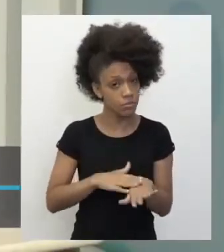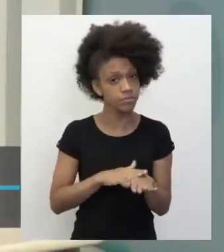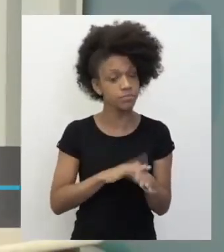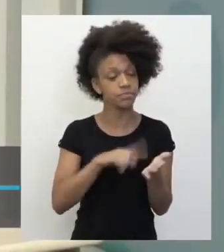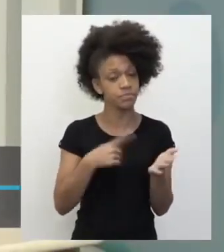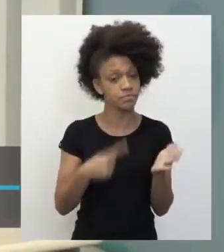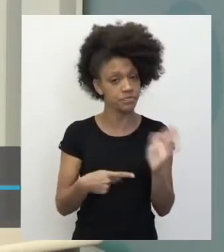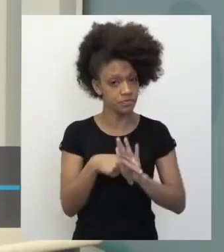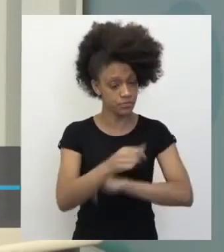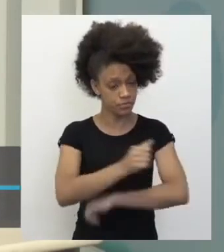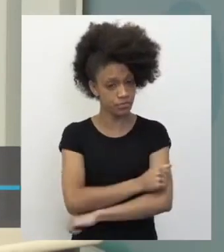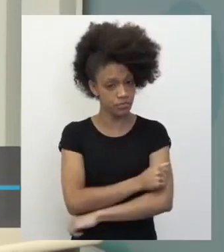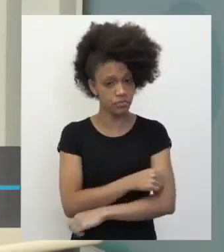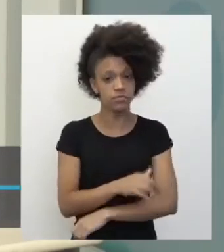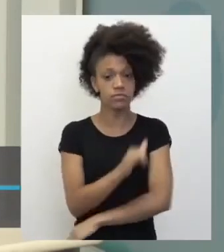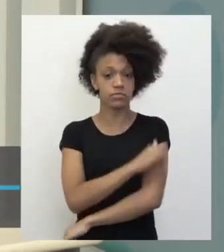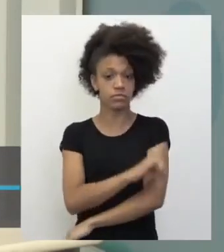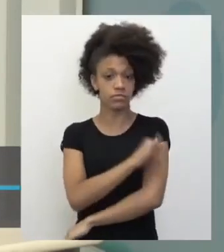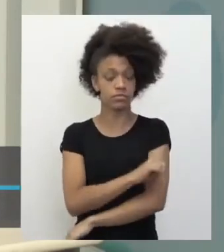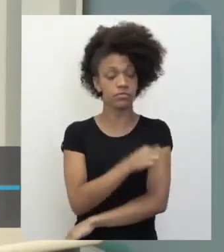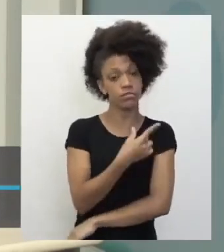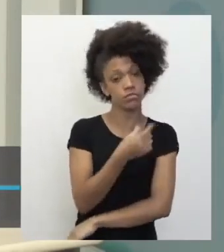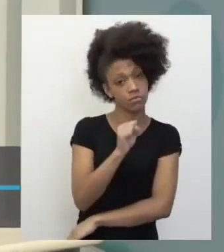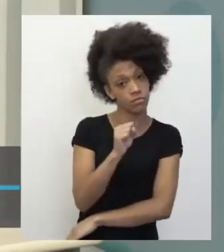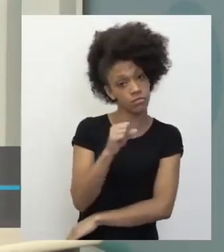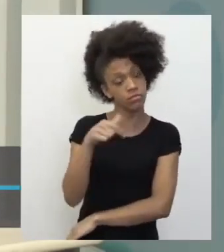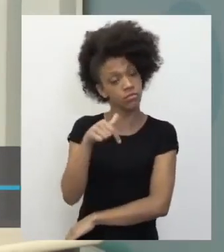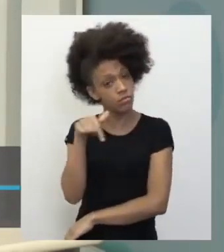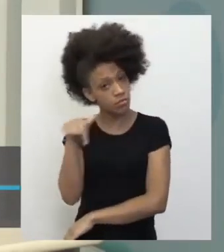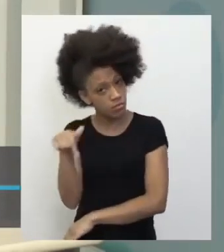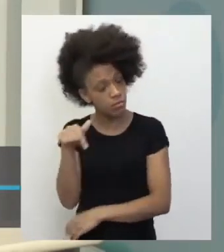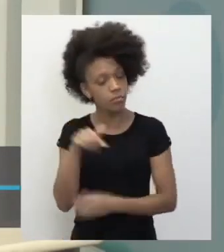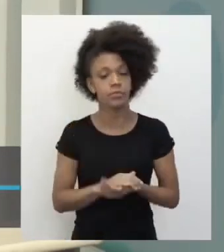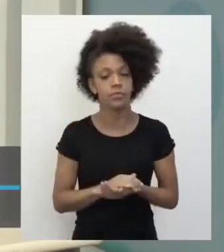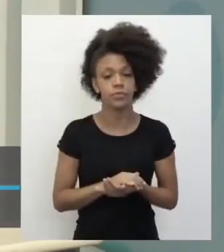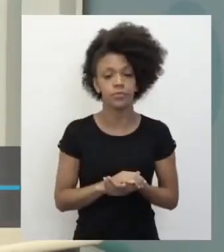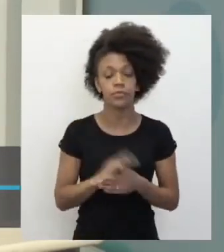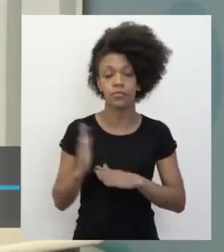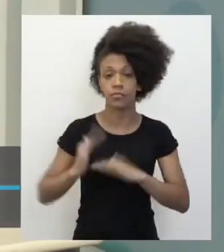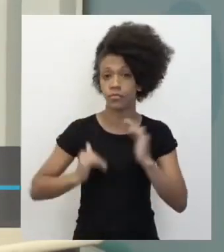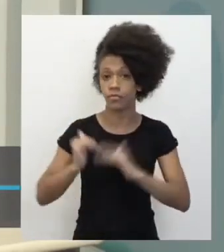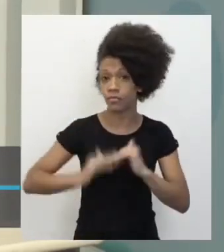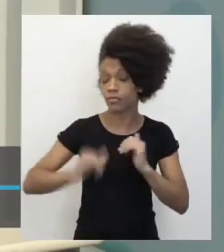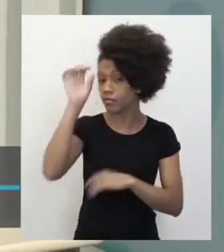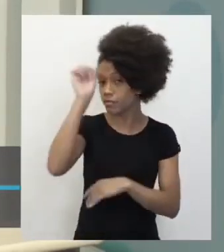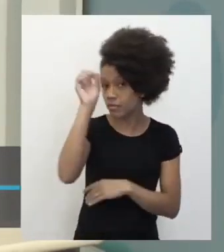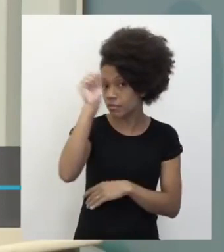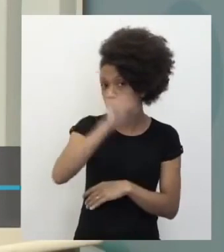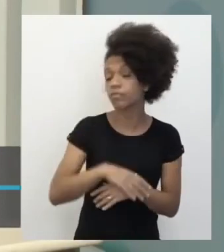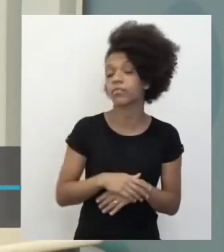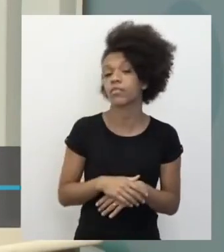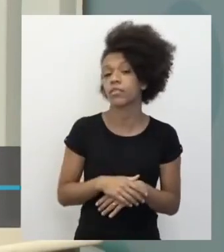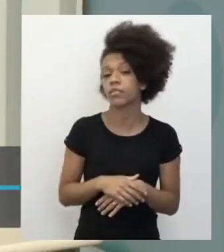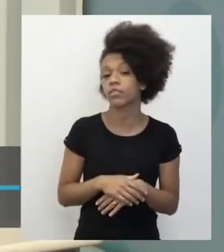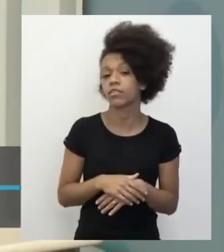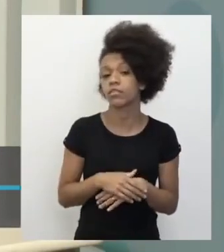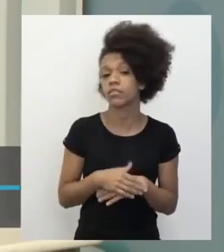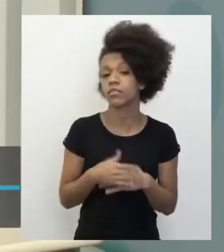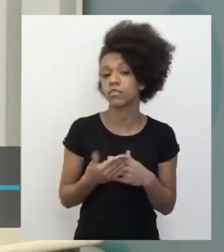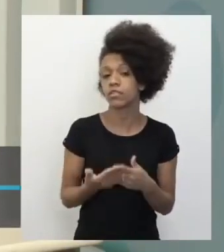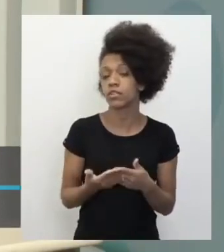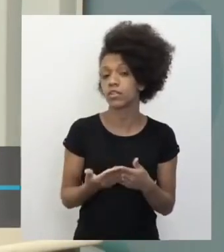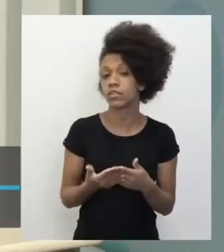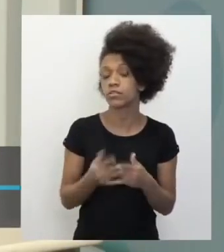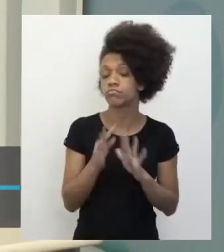aluno, o Rio de Janeiro em 1877. A habilidade que nós estávamos desenvolvendo, versava